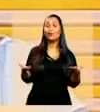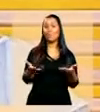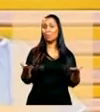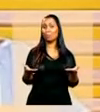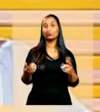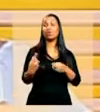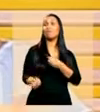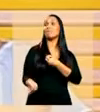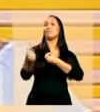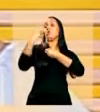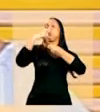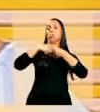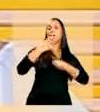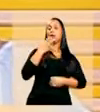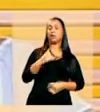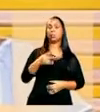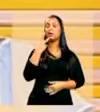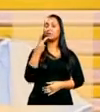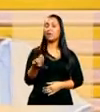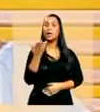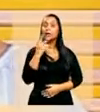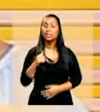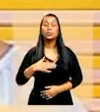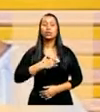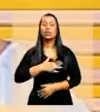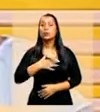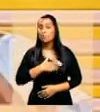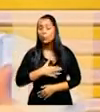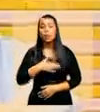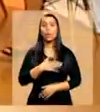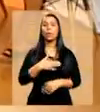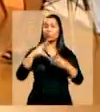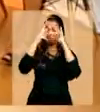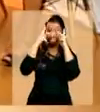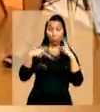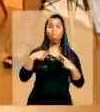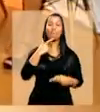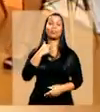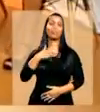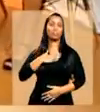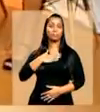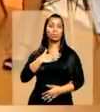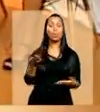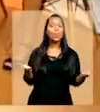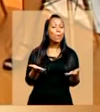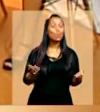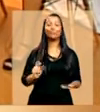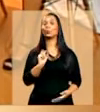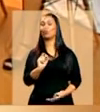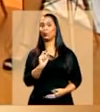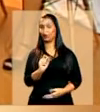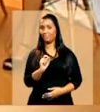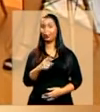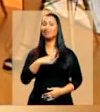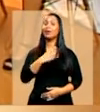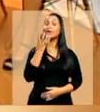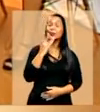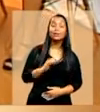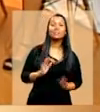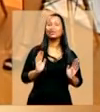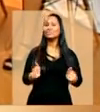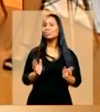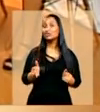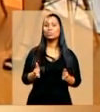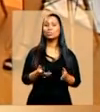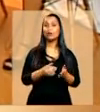mudado. Não adianta eu querer voltar a ser criança e falar que criança gosta... Com as suas referências. Com as minhas referências. Eu tenho que ver o que eu tenho hoje. Hoje eu tenho criança